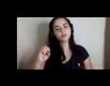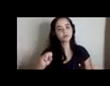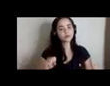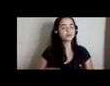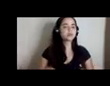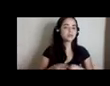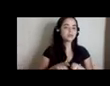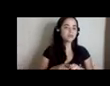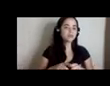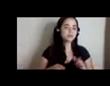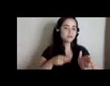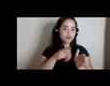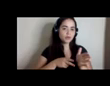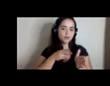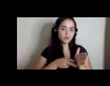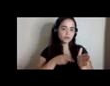ferrovias.